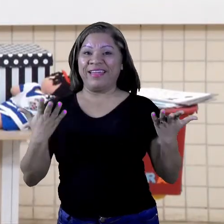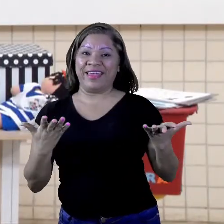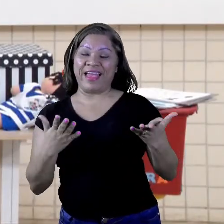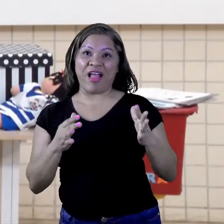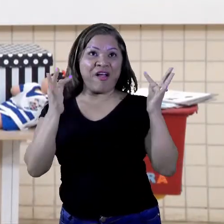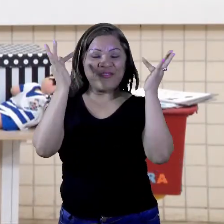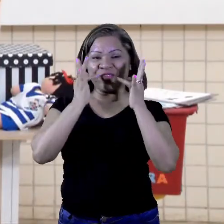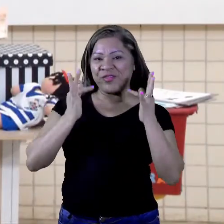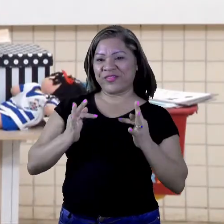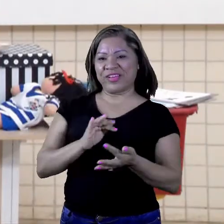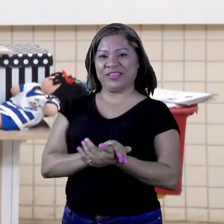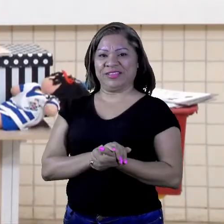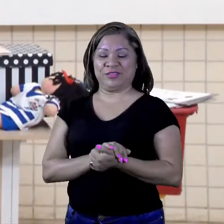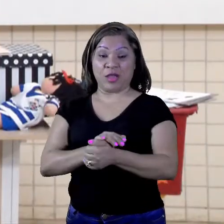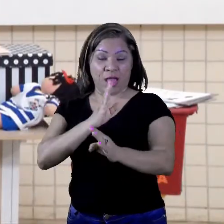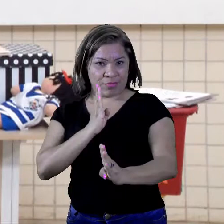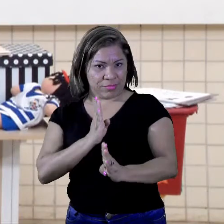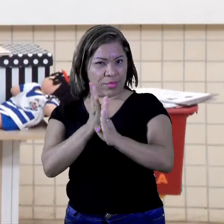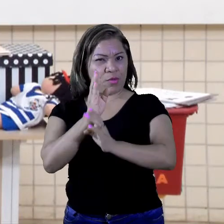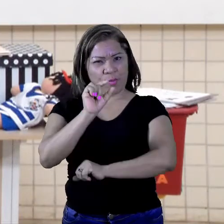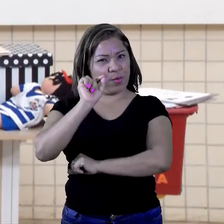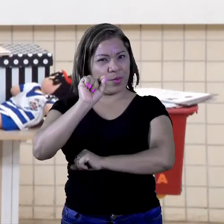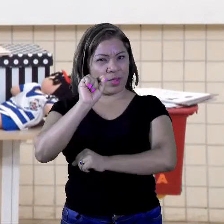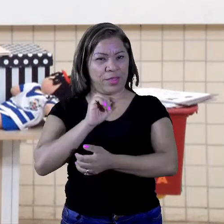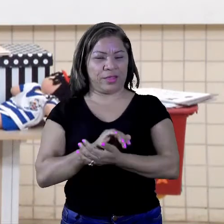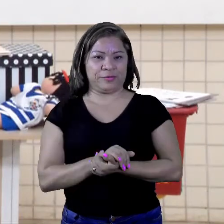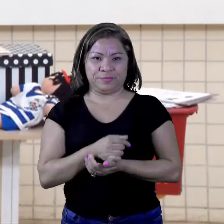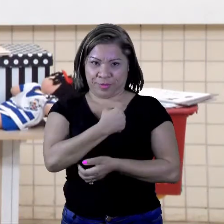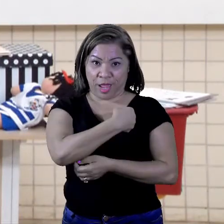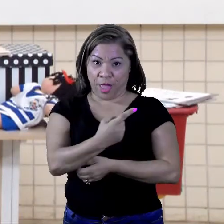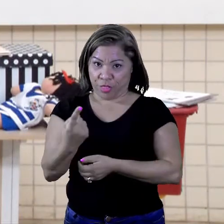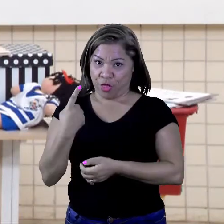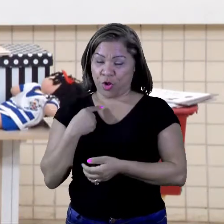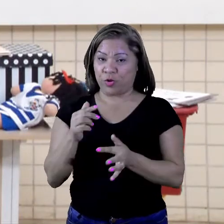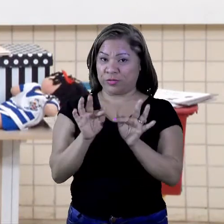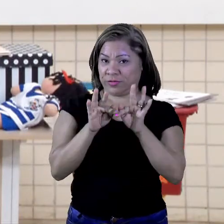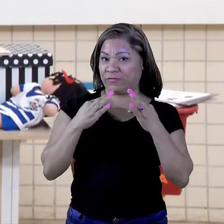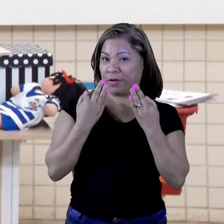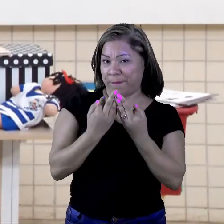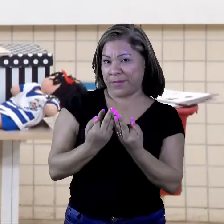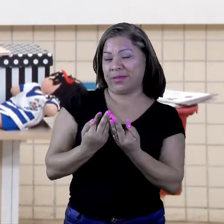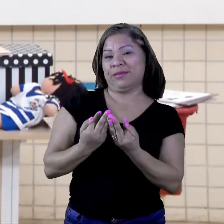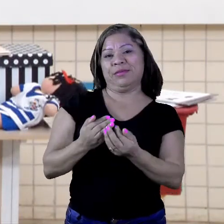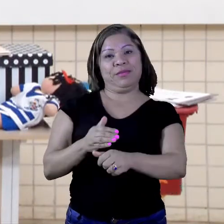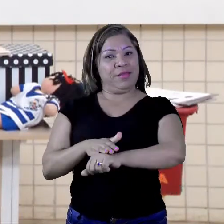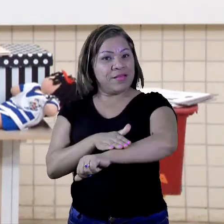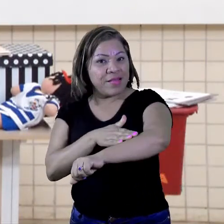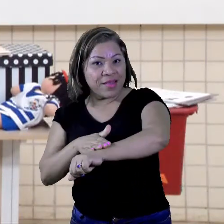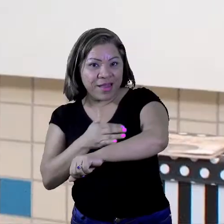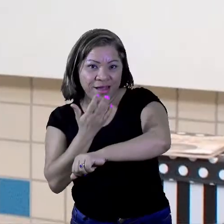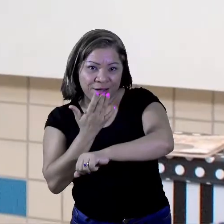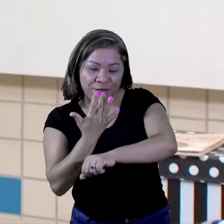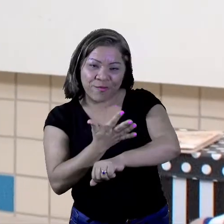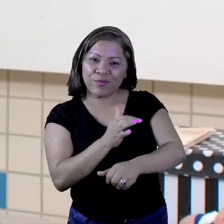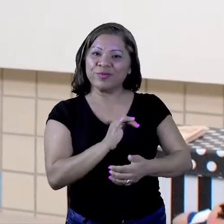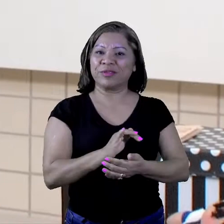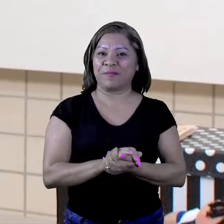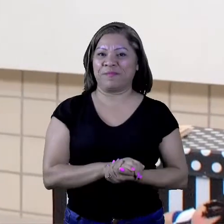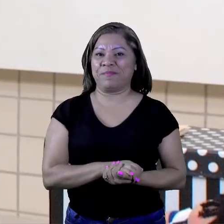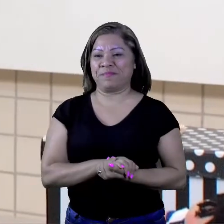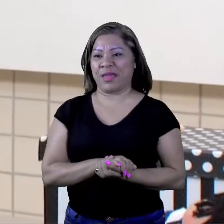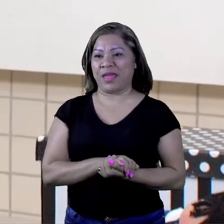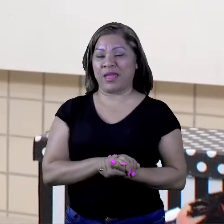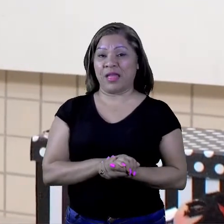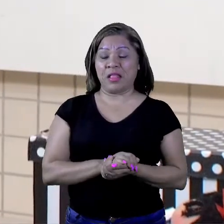e descobriu que a nossa família, a nossa cor, a cor da pele, não depende do